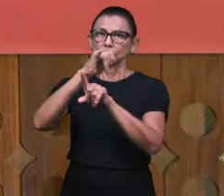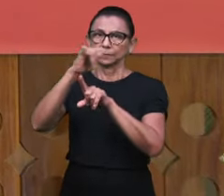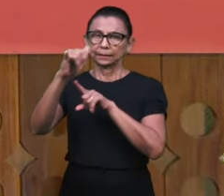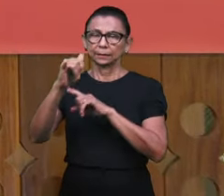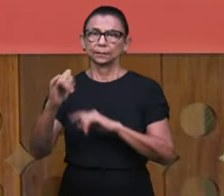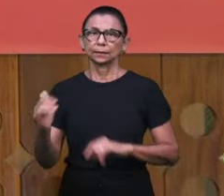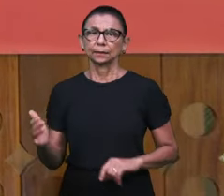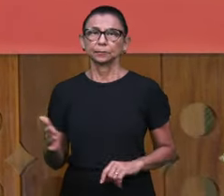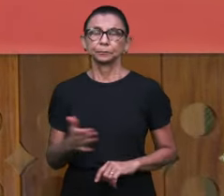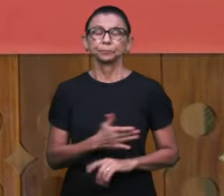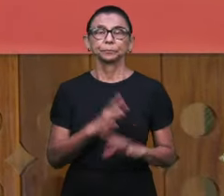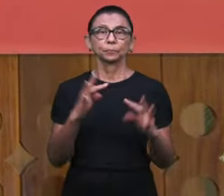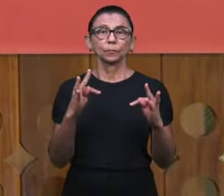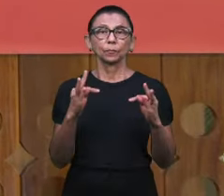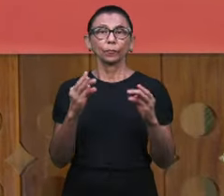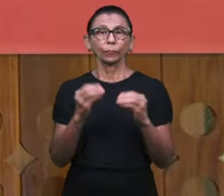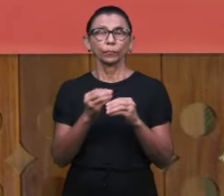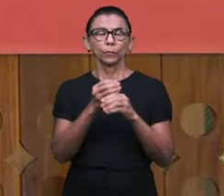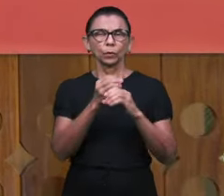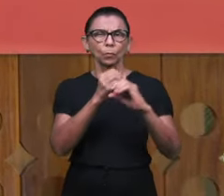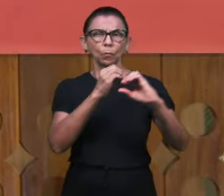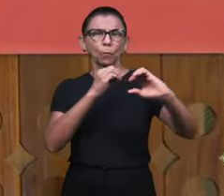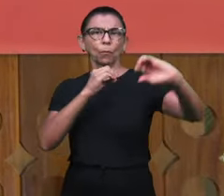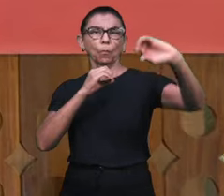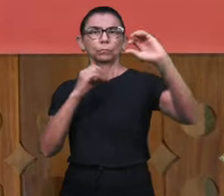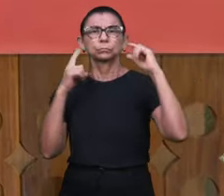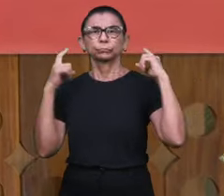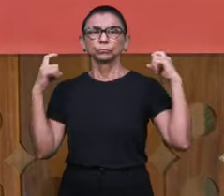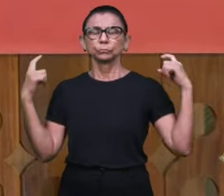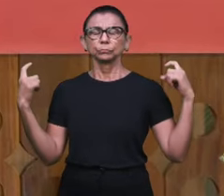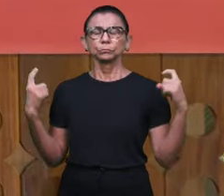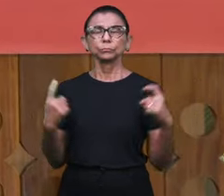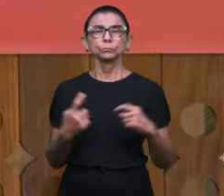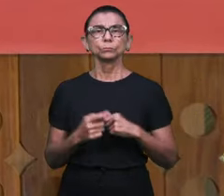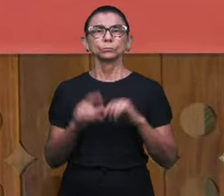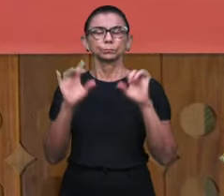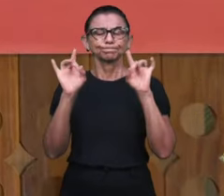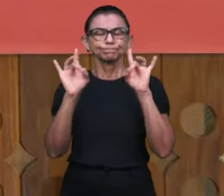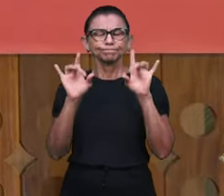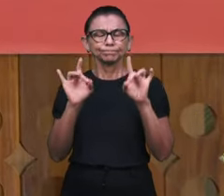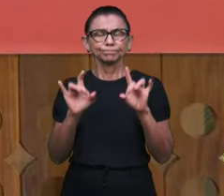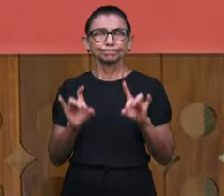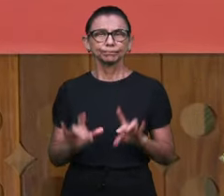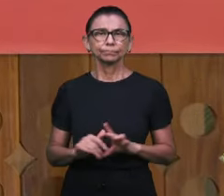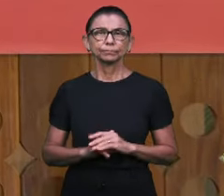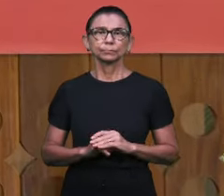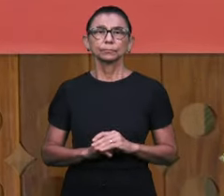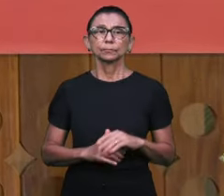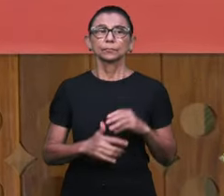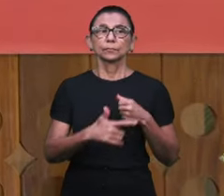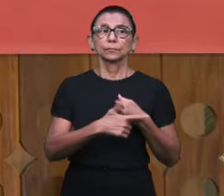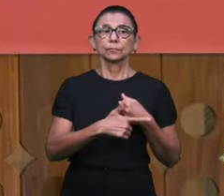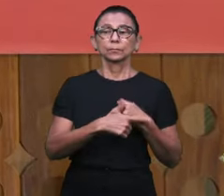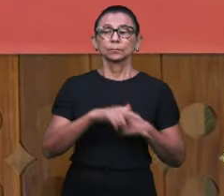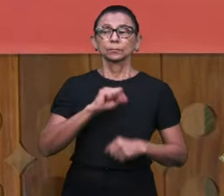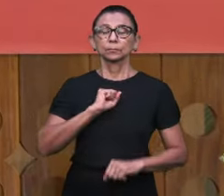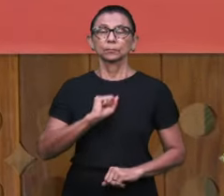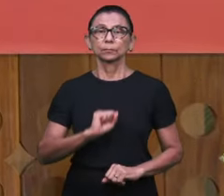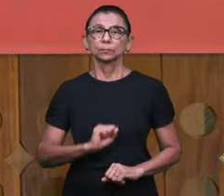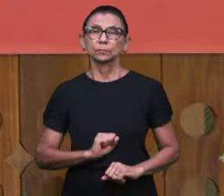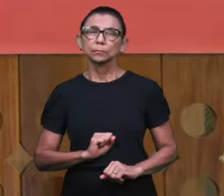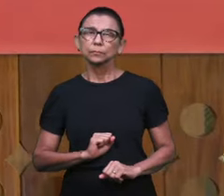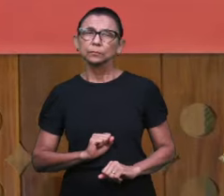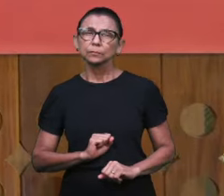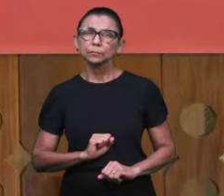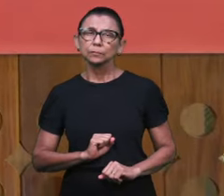eram sacerdotais, eles davam condição ao povo de